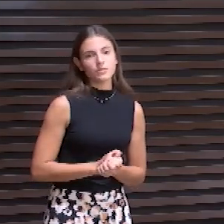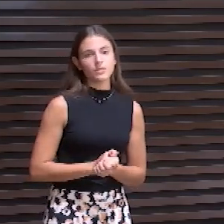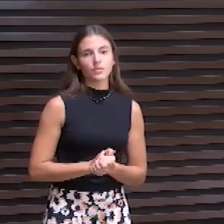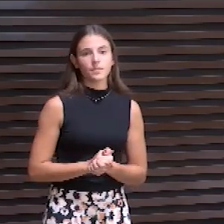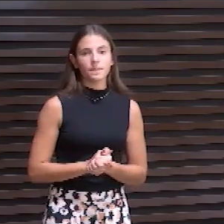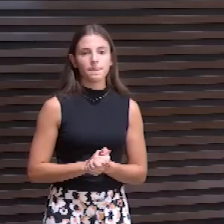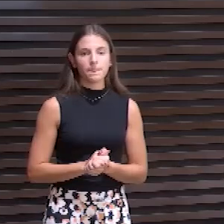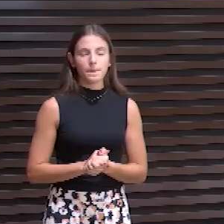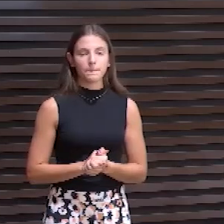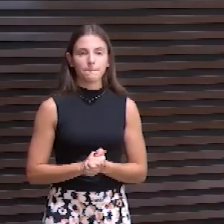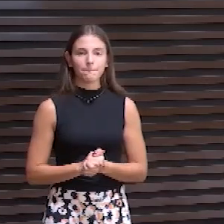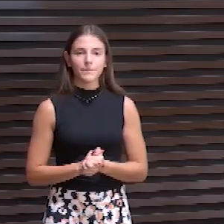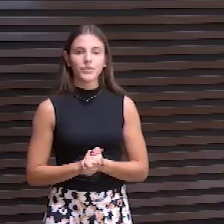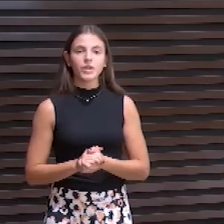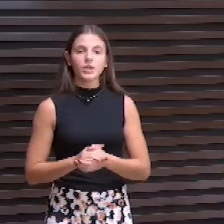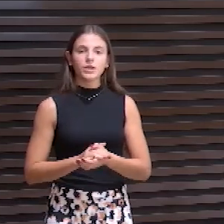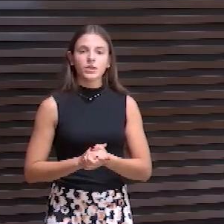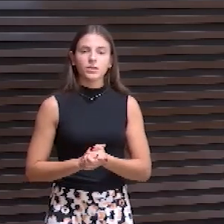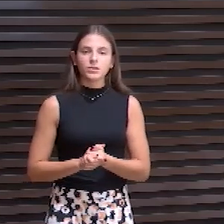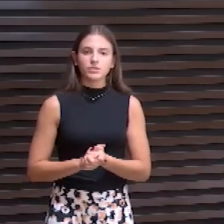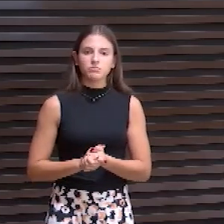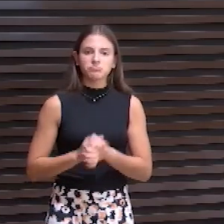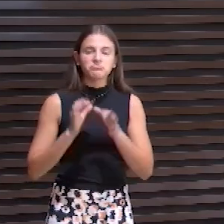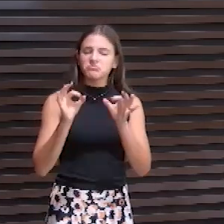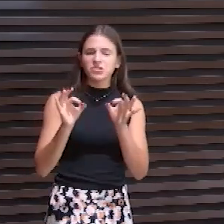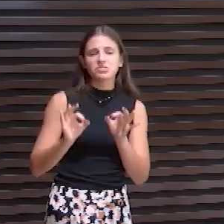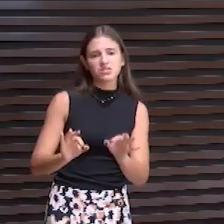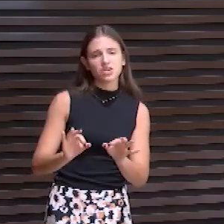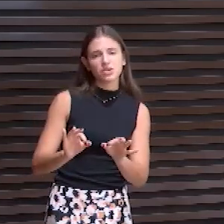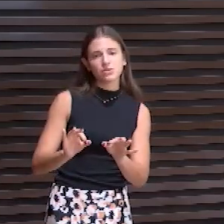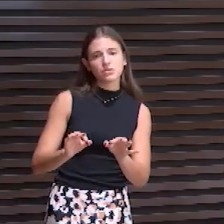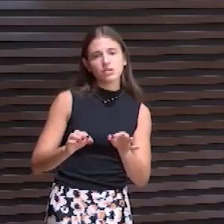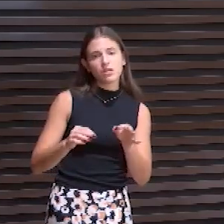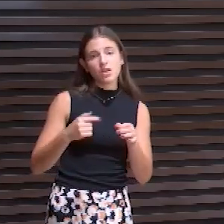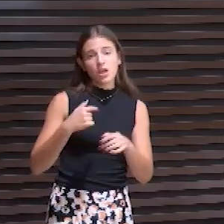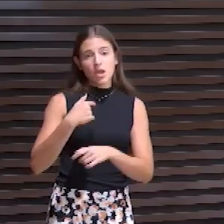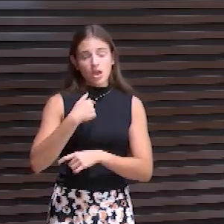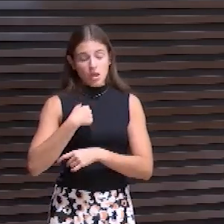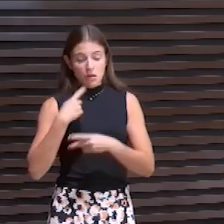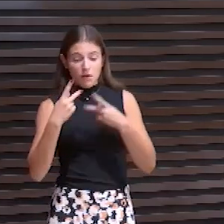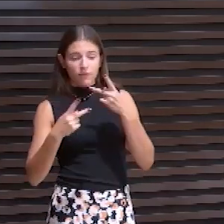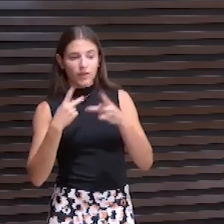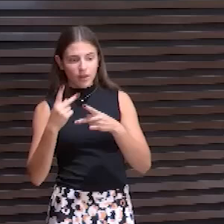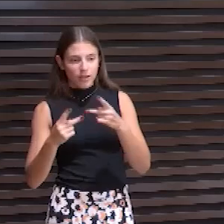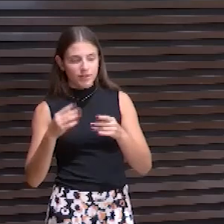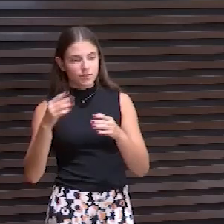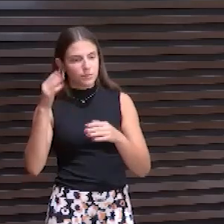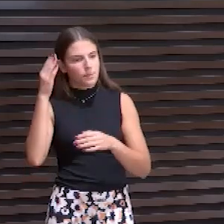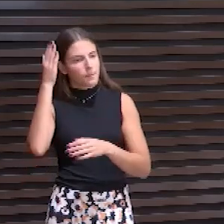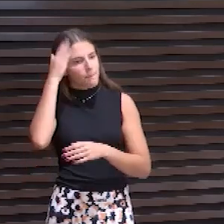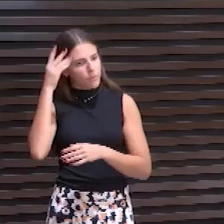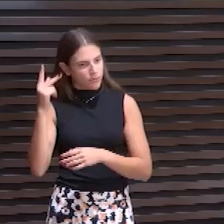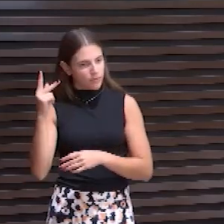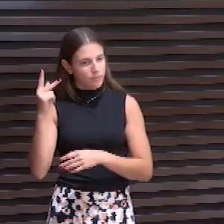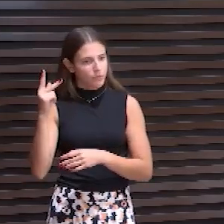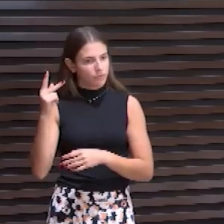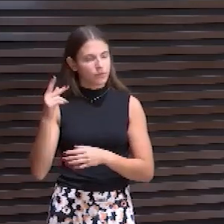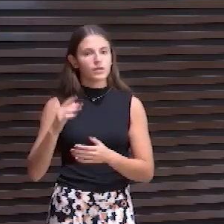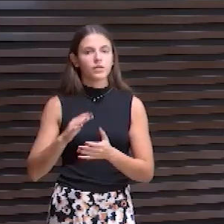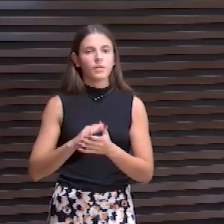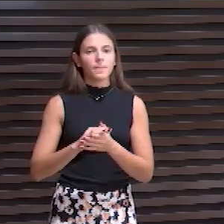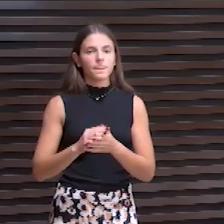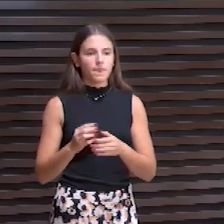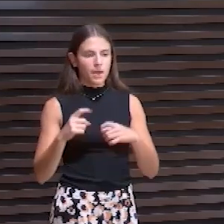Disse-lhes Jesus: sem dúvida, citar-me-eis esse provérbio: médico, cura-te a ti